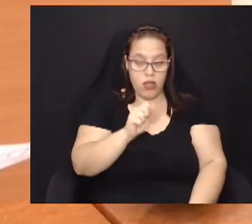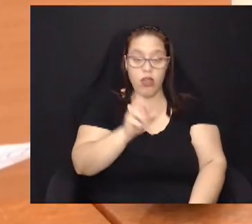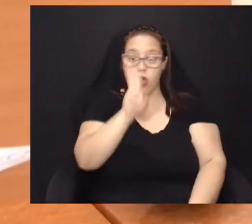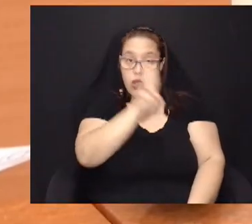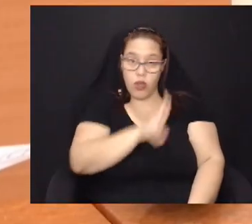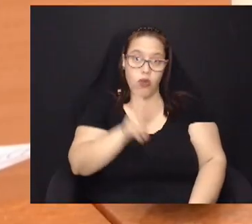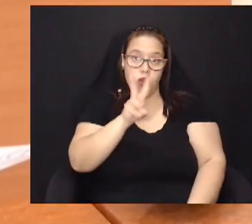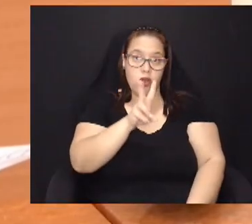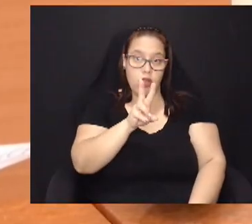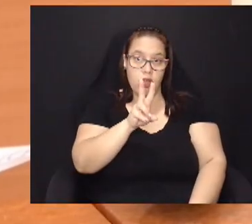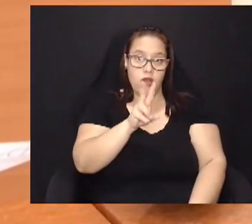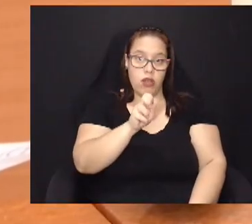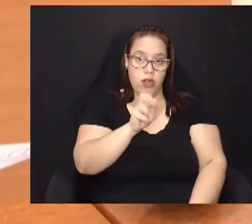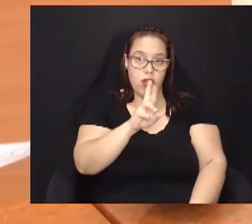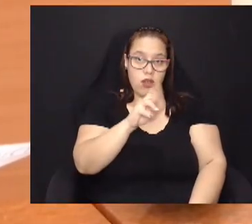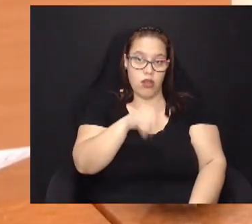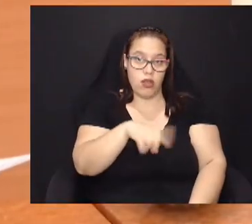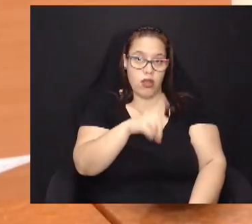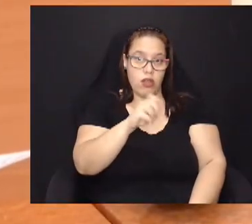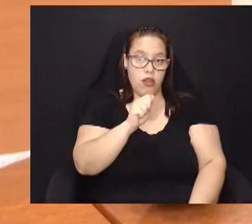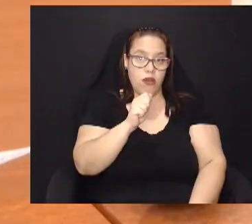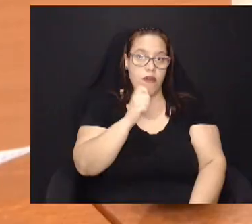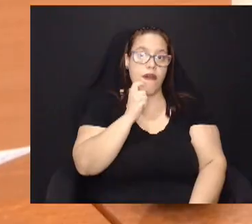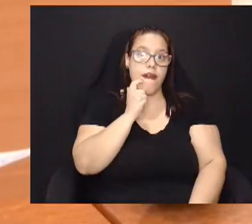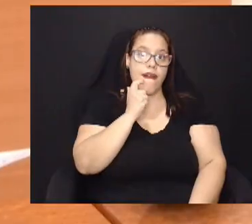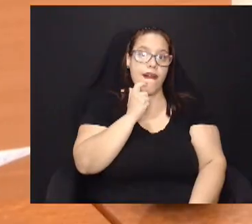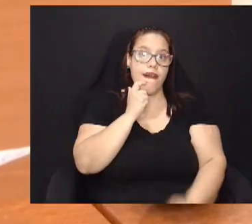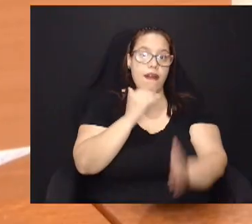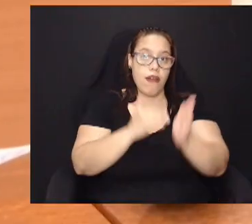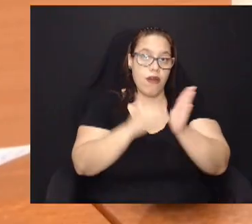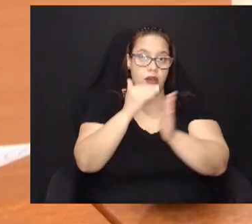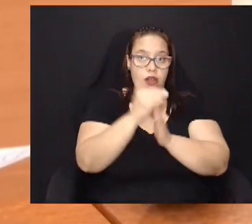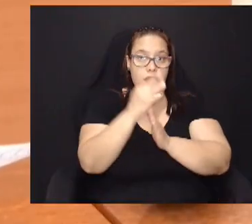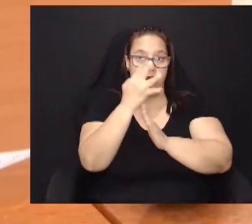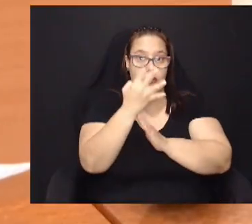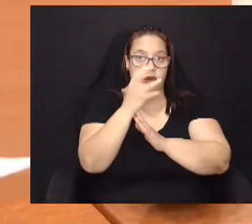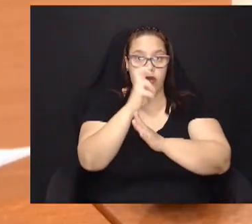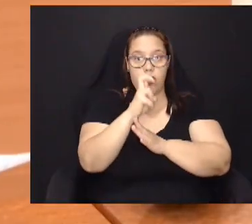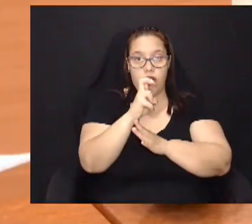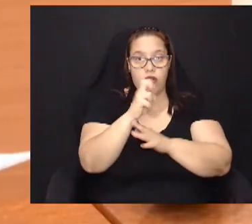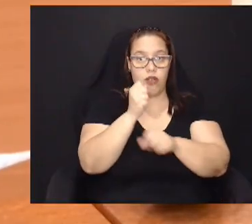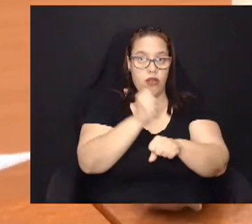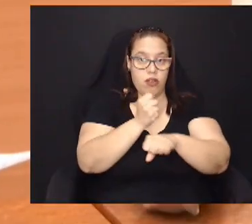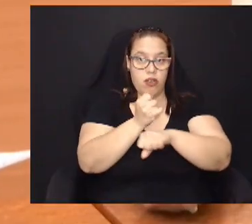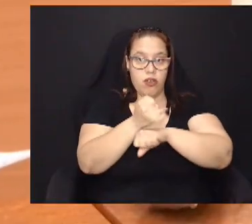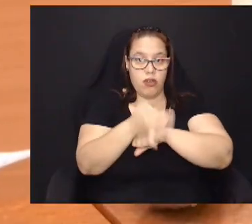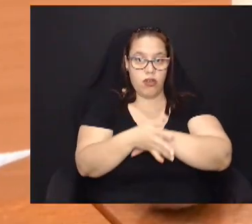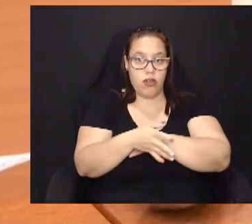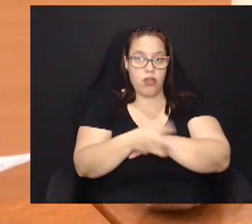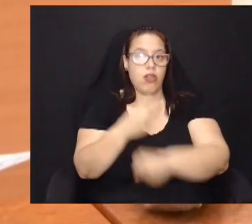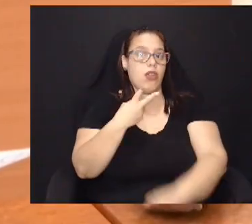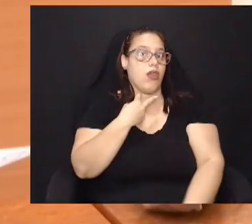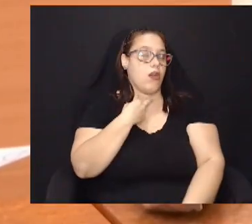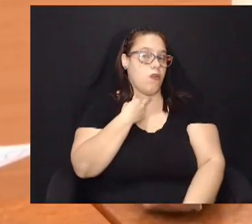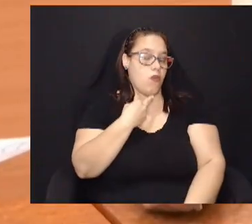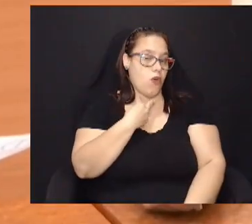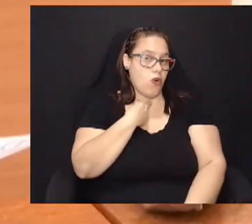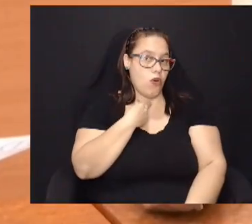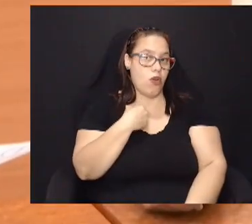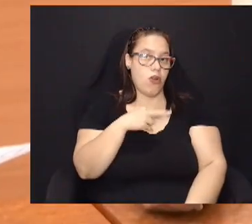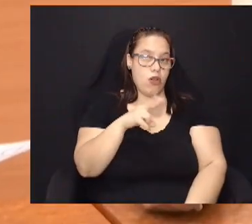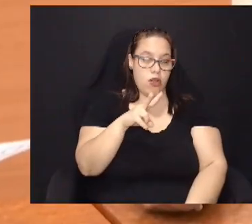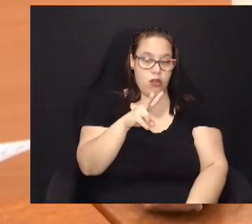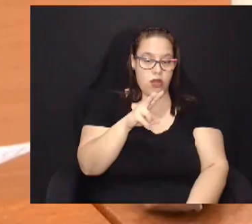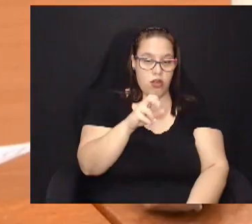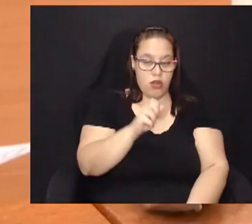tem que respeitar os decibéis. Mas ele vai estender até as 4, 5 horas da manhã. Então, ele não pode usar a varanda para isso. Ele vai ter que